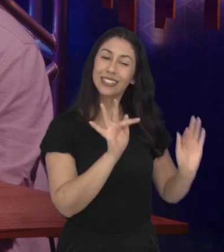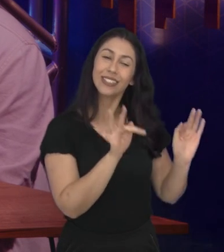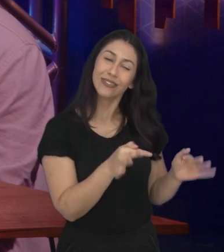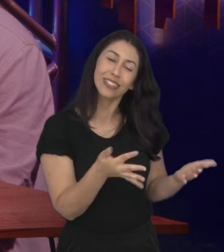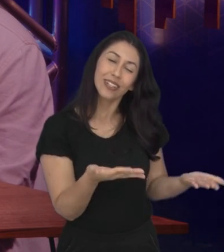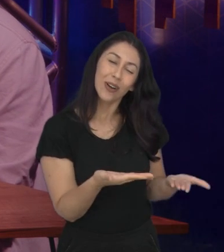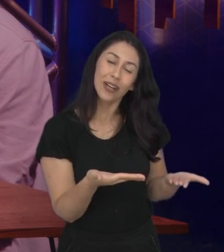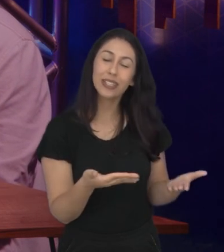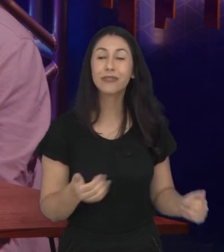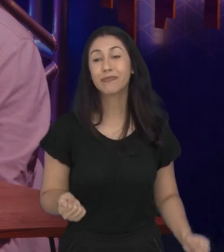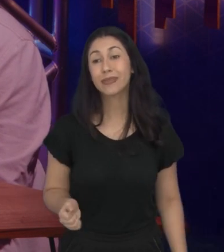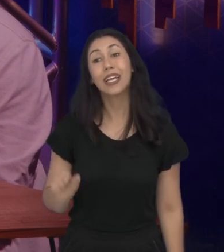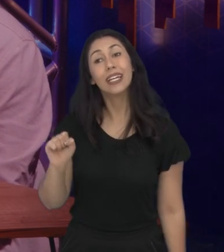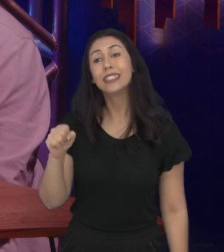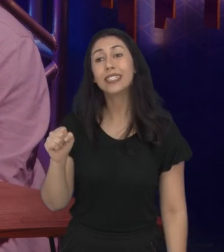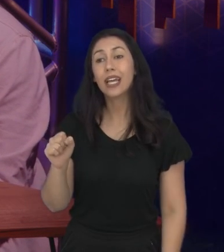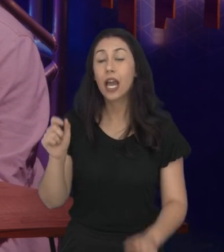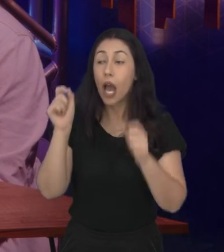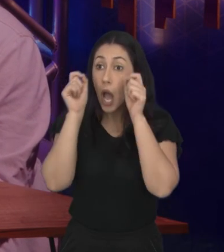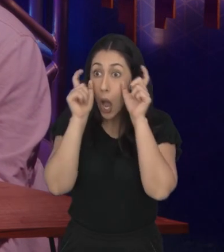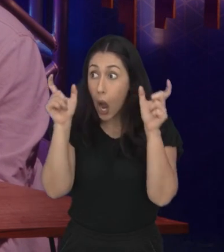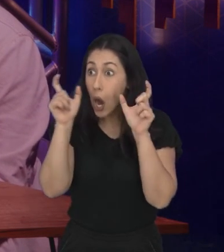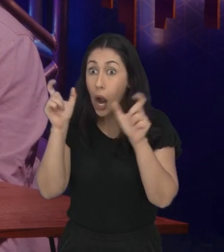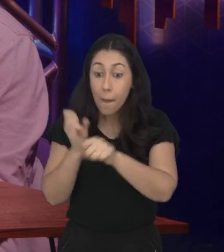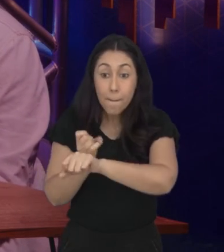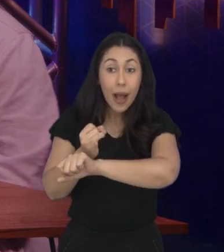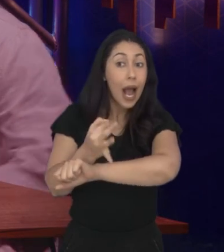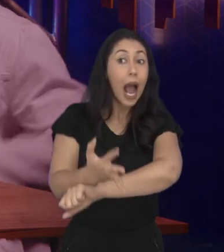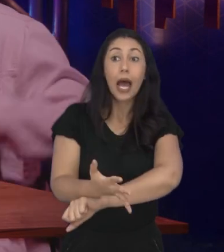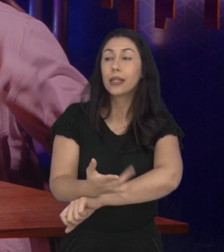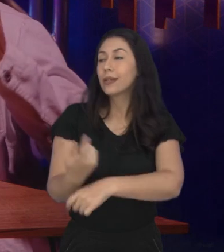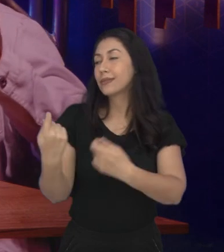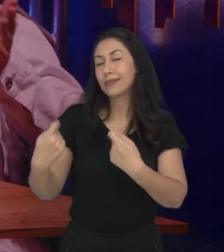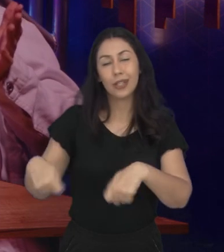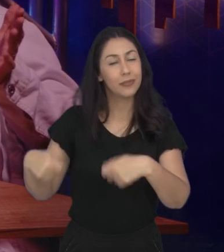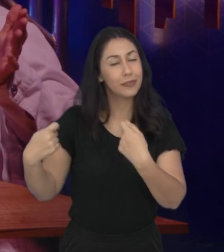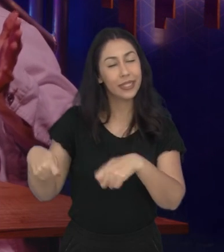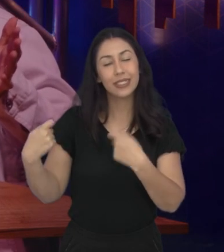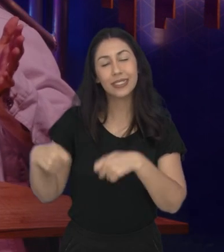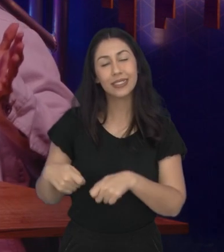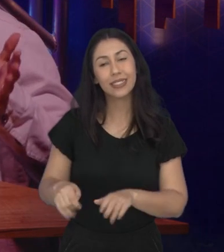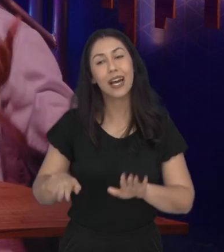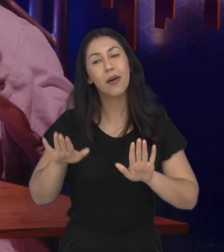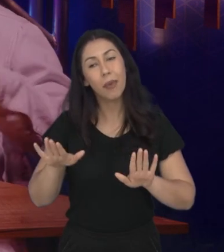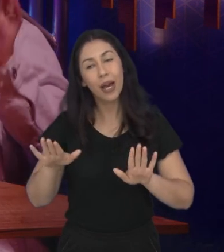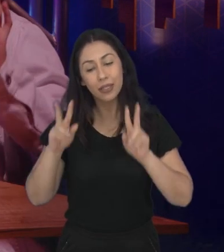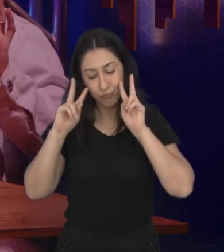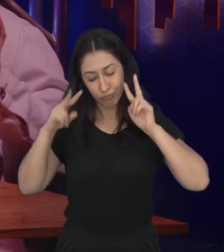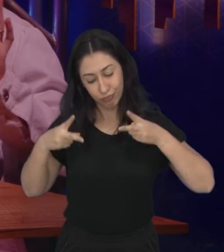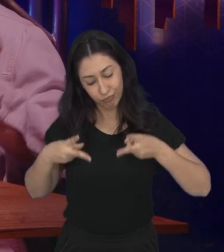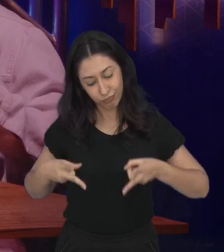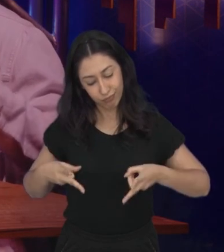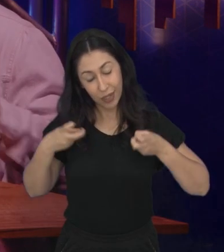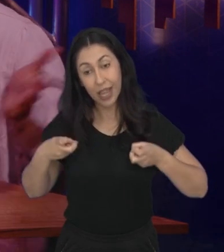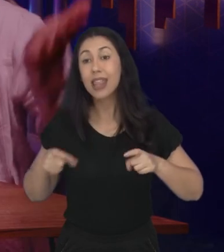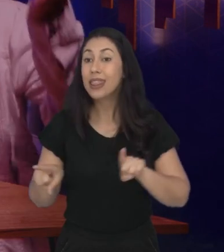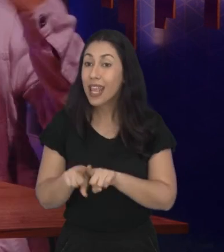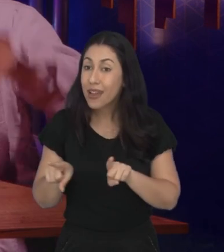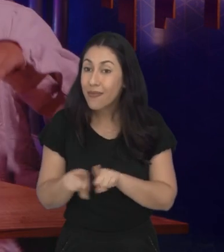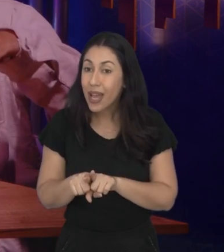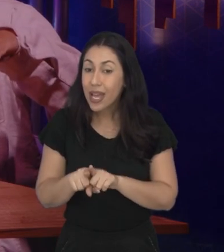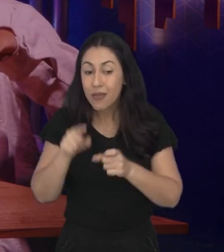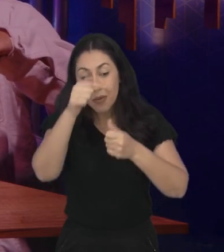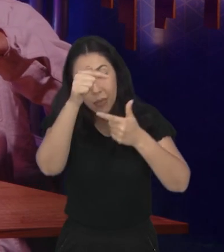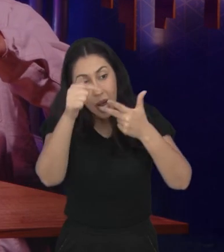ficando por aqui. É isso aí, pessoal. Não precisa ficar acordado até tarde aí vendo as coisas, mas analise bem vocês.